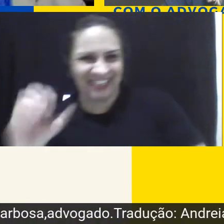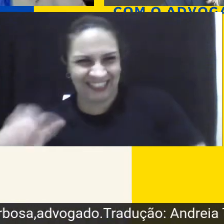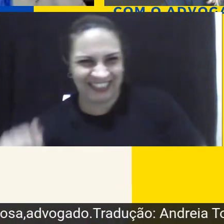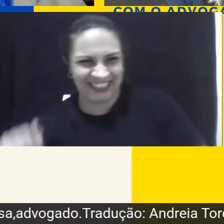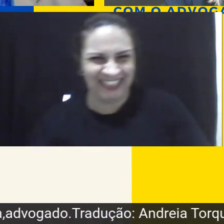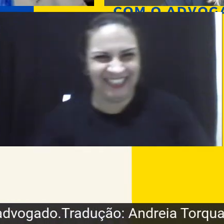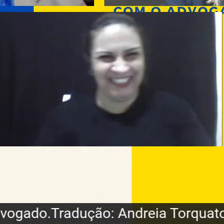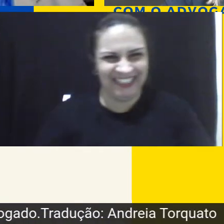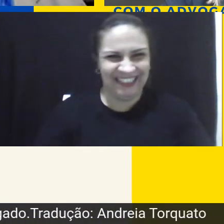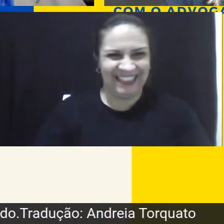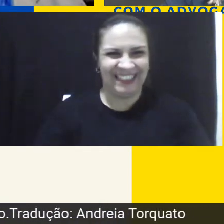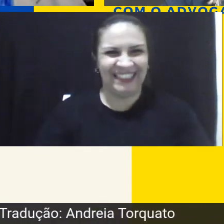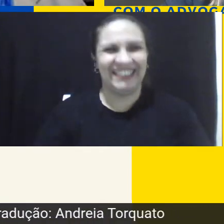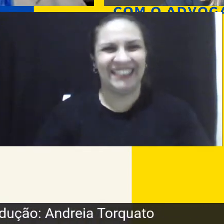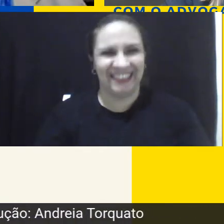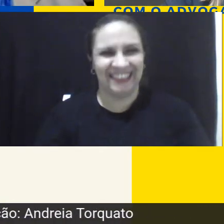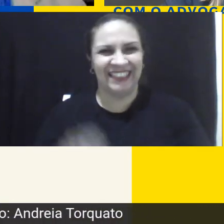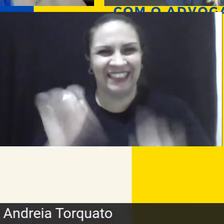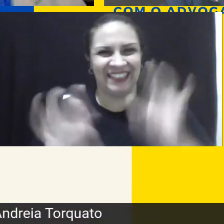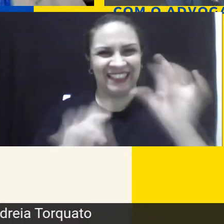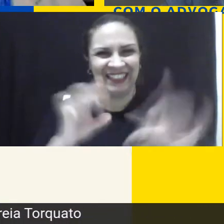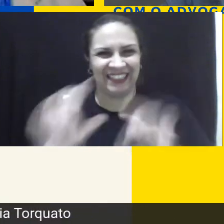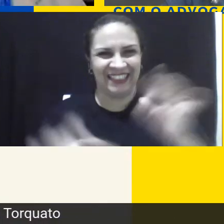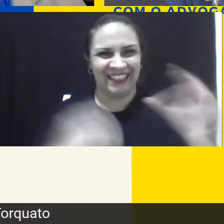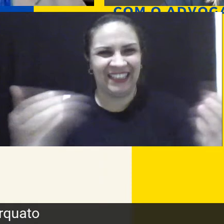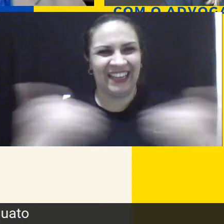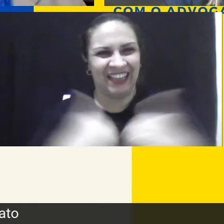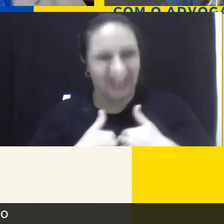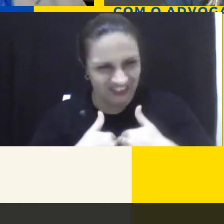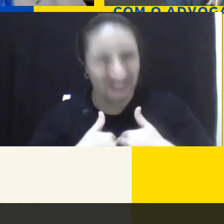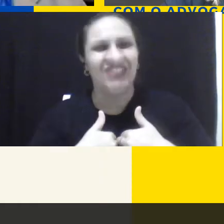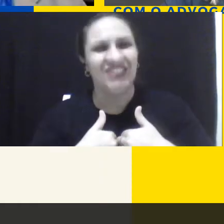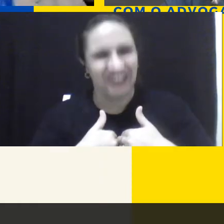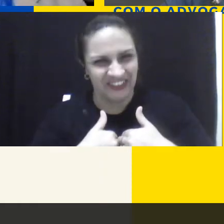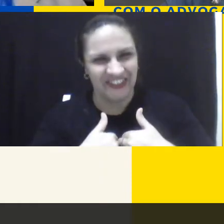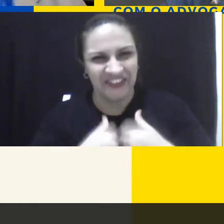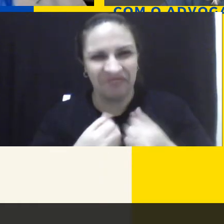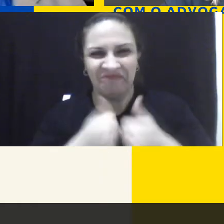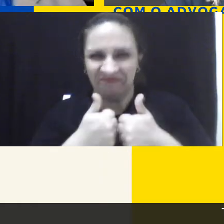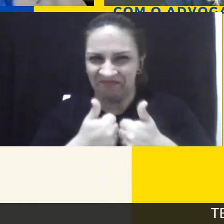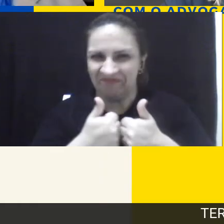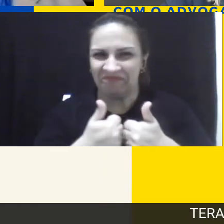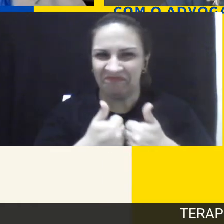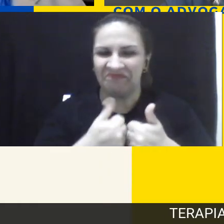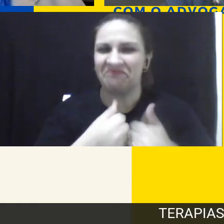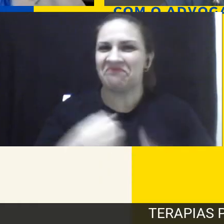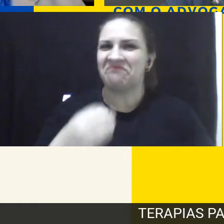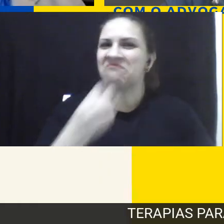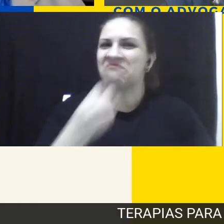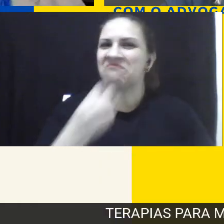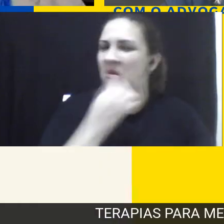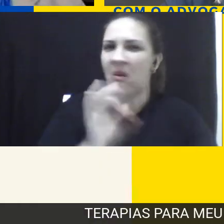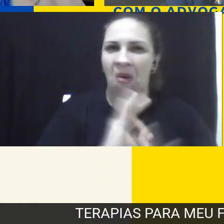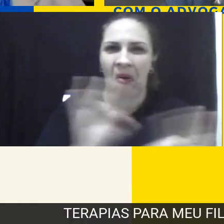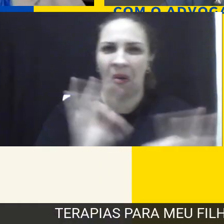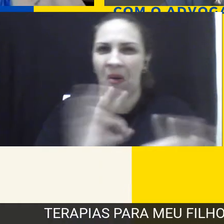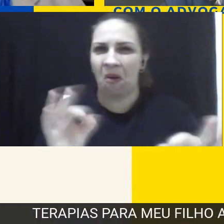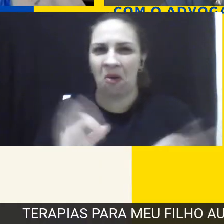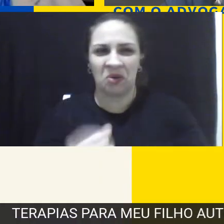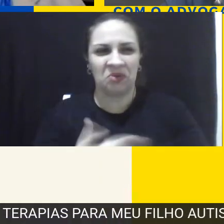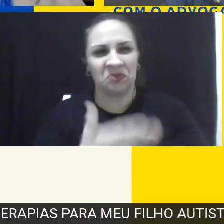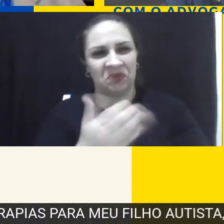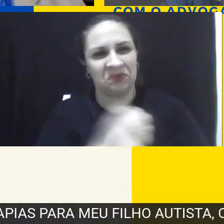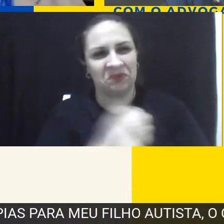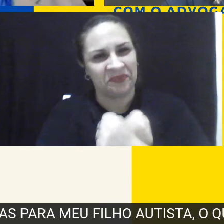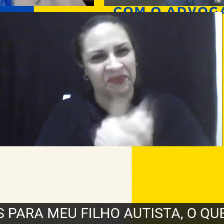Angélica, especialista em autismo, muito bem recomendada por todos os pacientes. Um abraço,